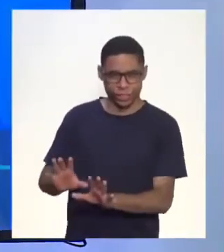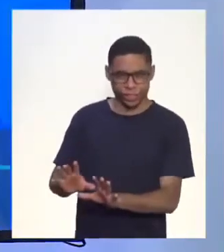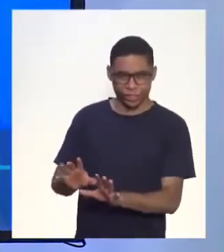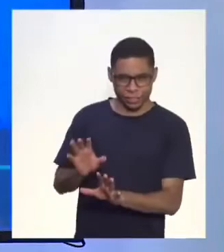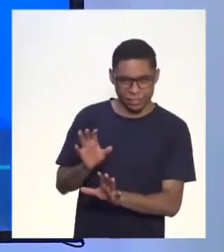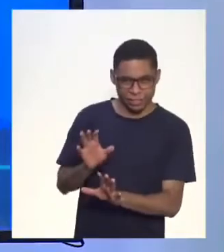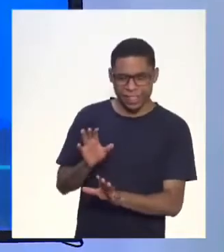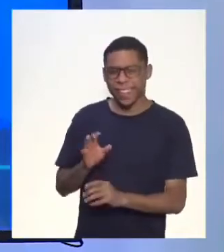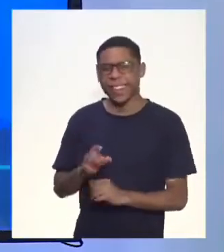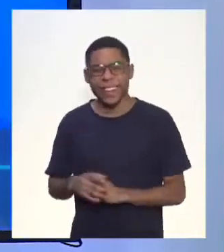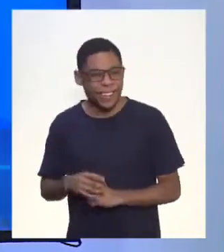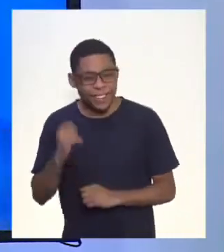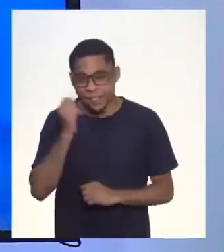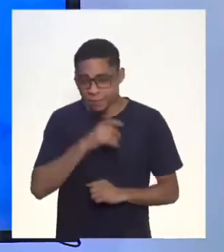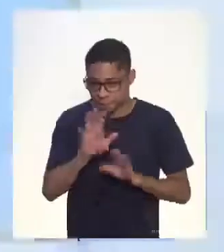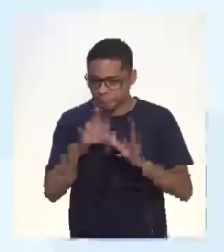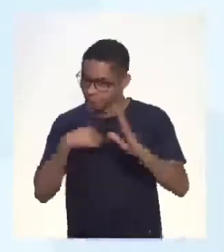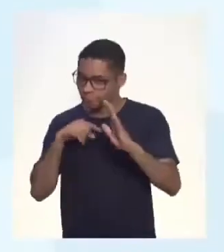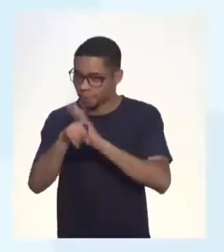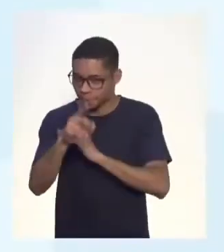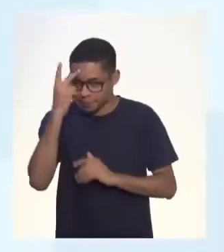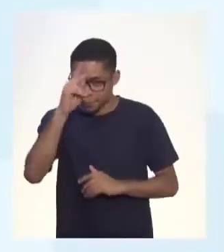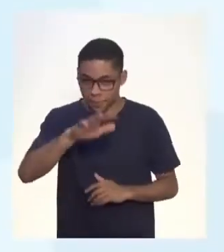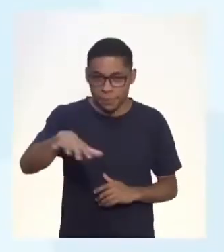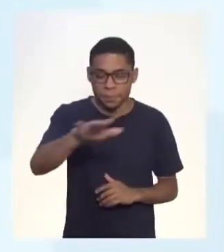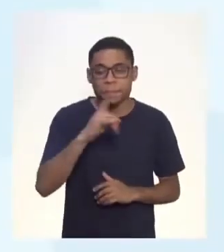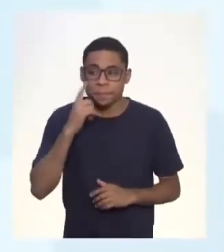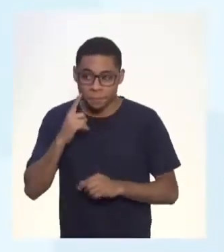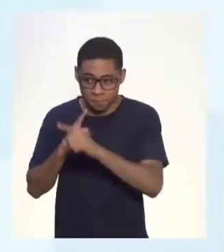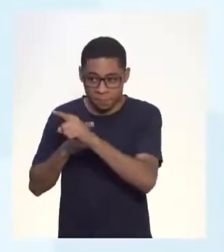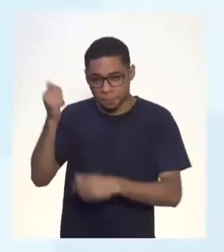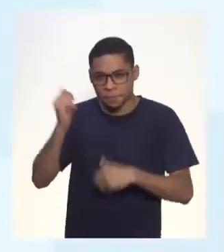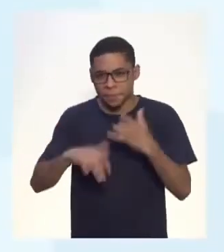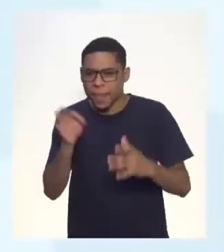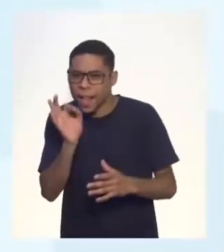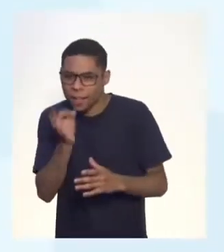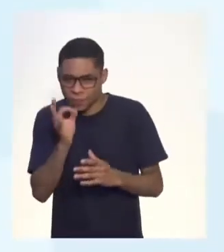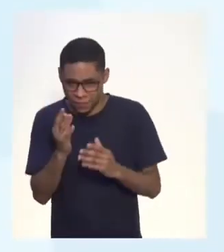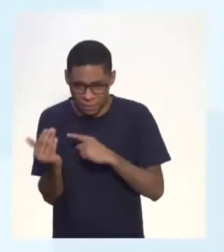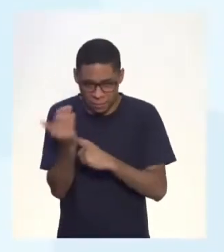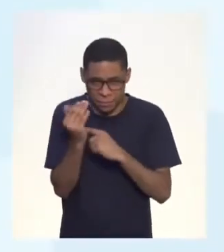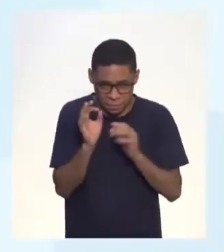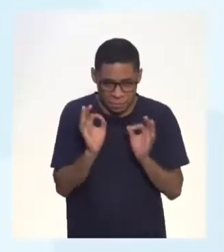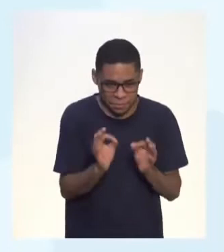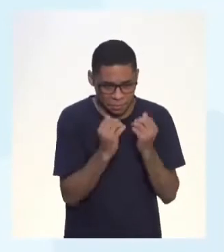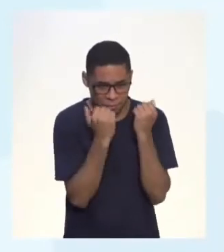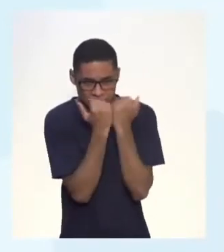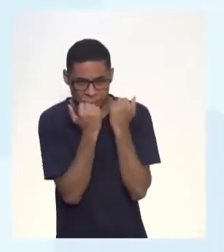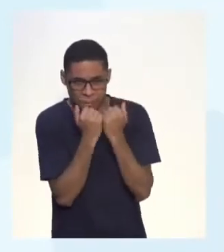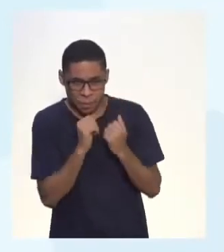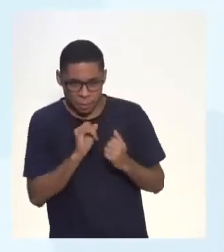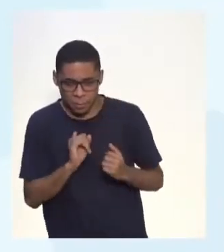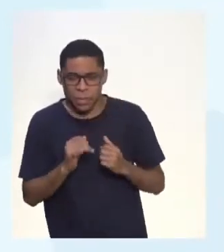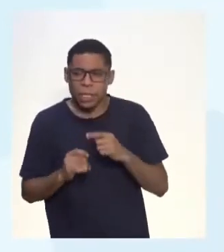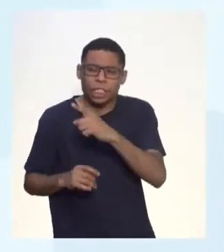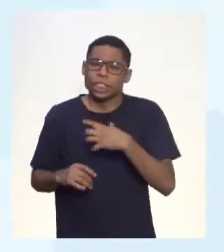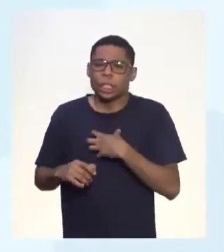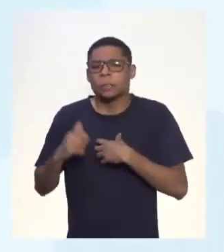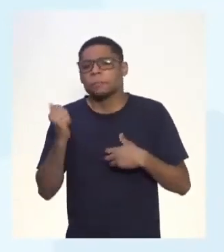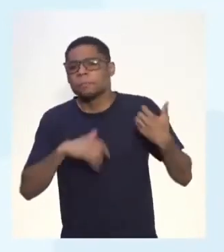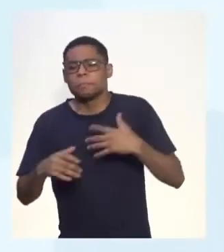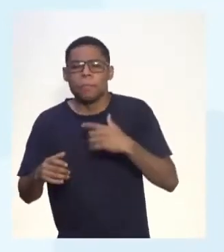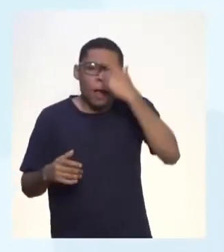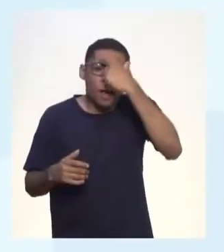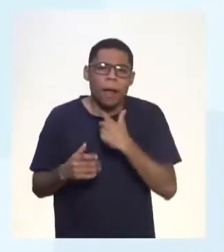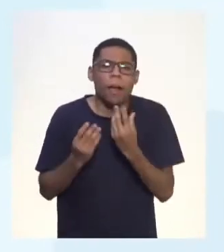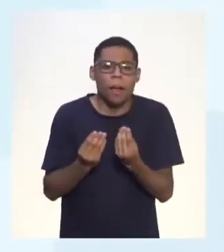para vocês. Analisando essa parte aí que o professor já deixou bem claro, vocês perceberam o tom da voz, o jeito que ele comenta